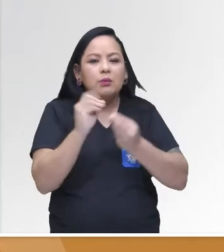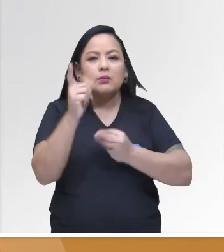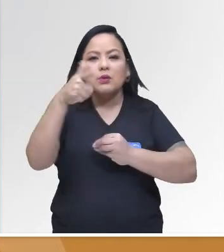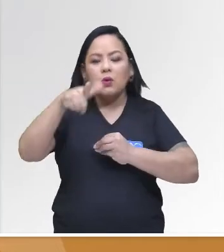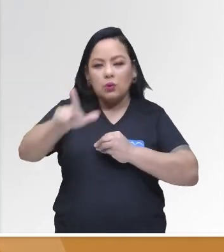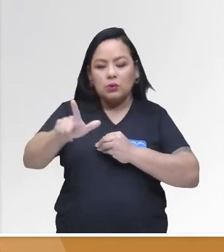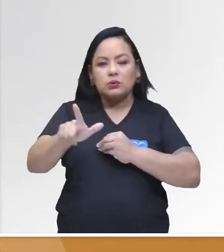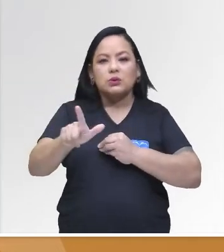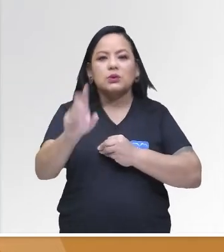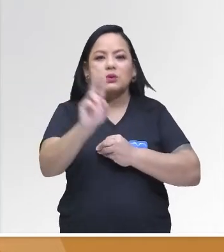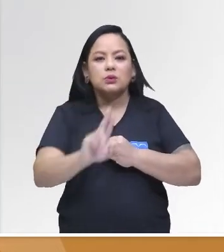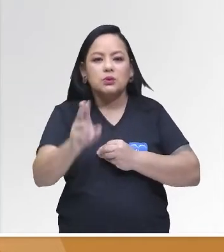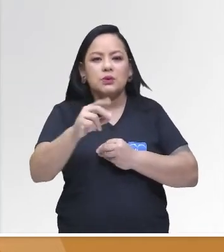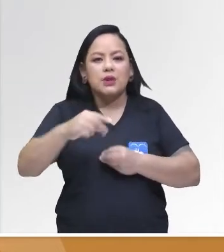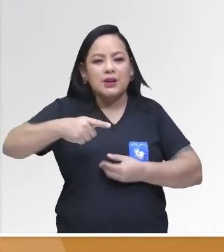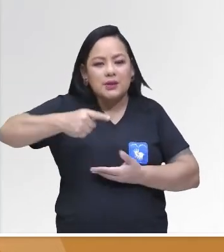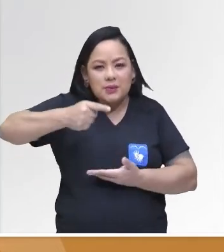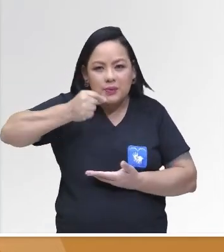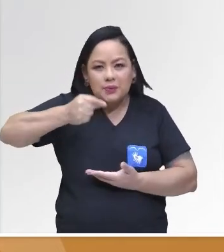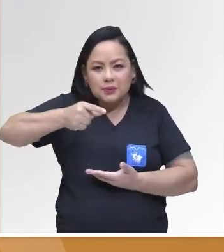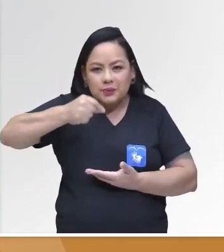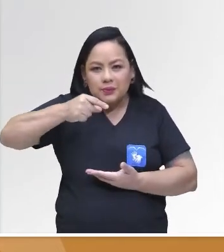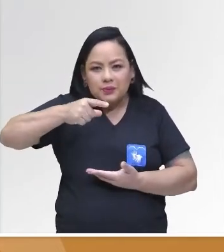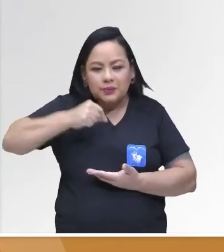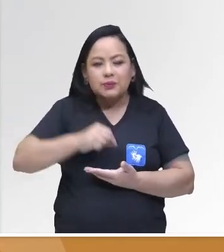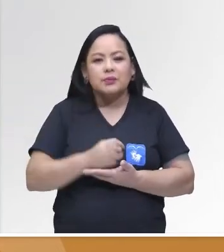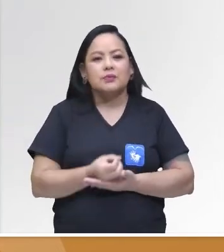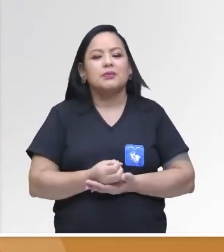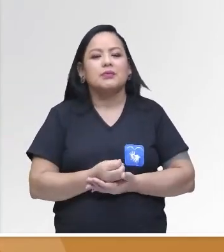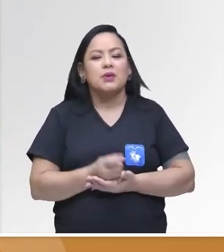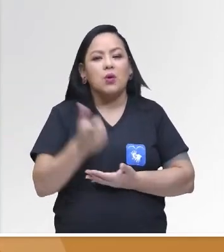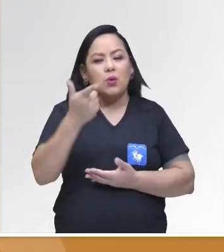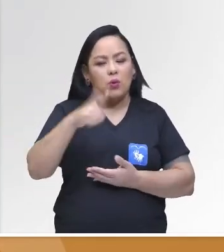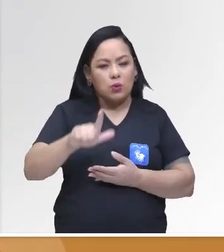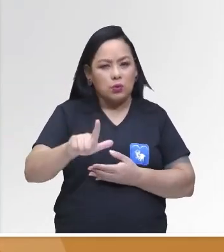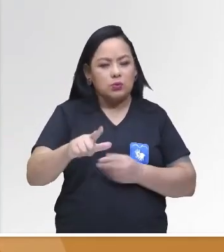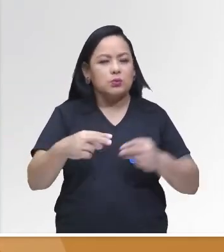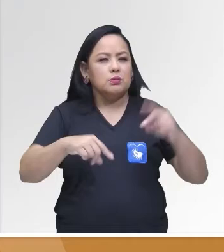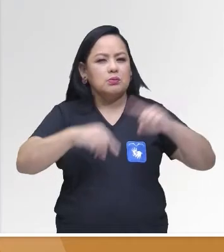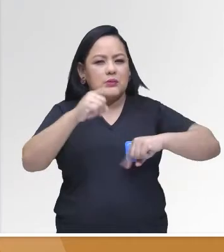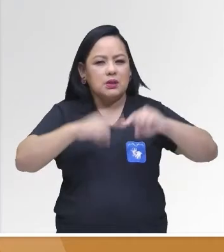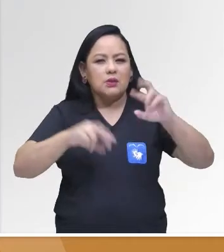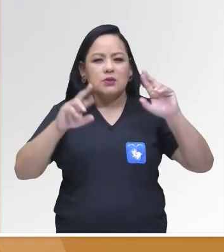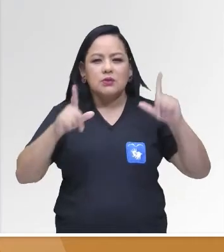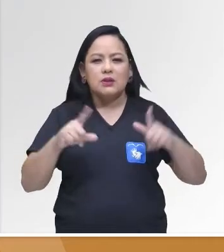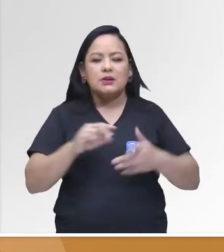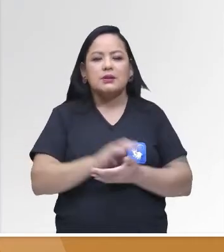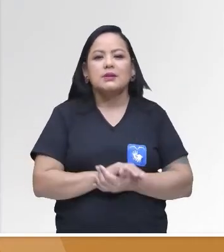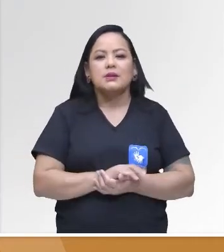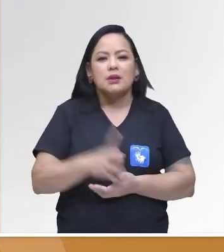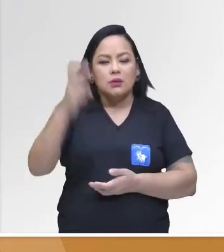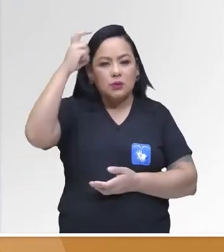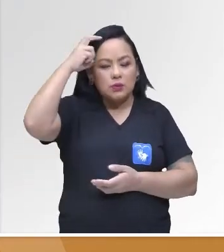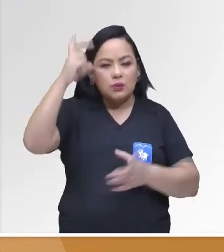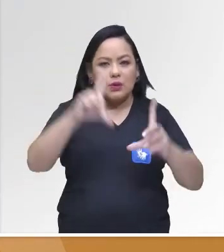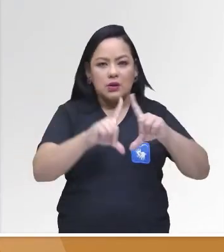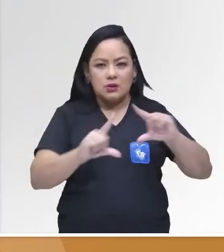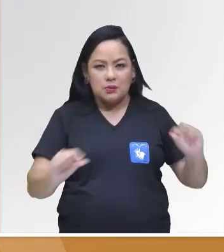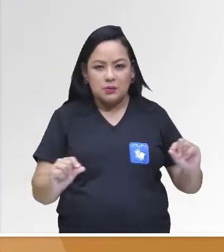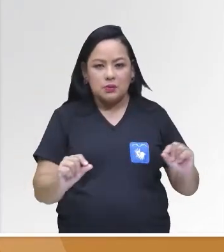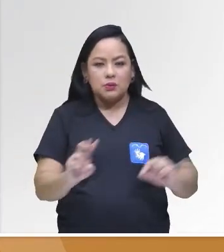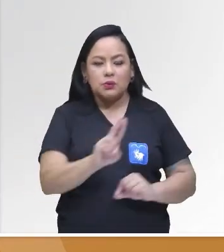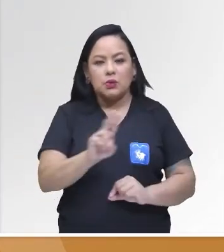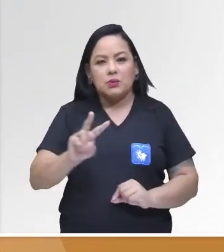usam aqueles palitinhos de madeira ou de outro material, né, que são chamados na cultura japonesa